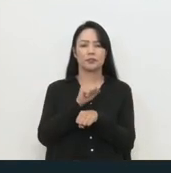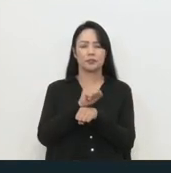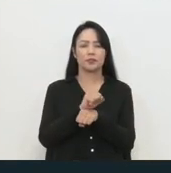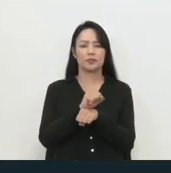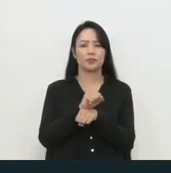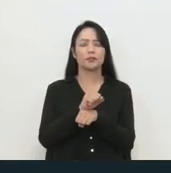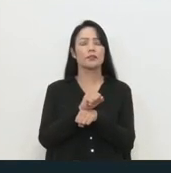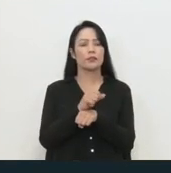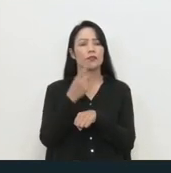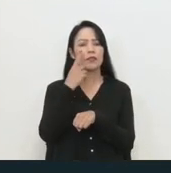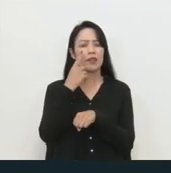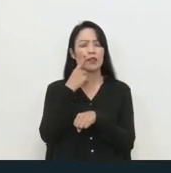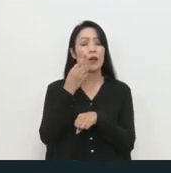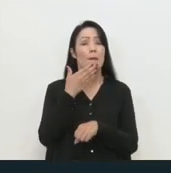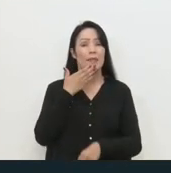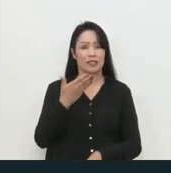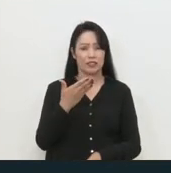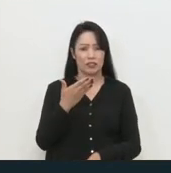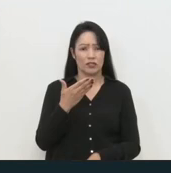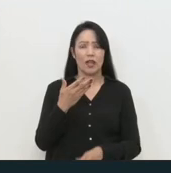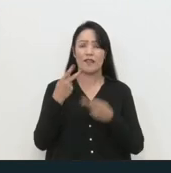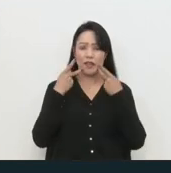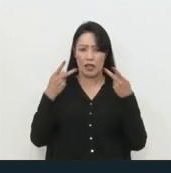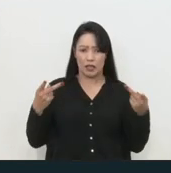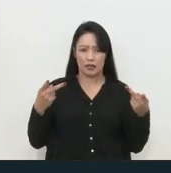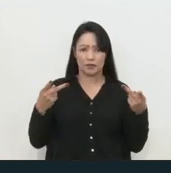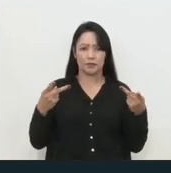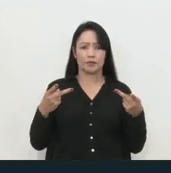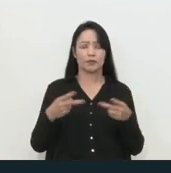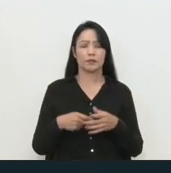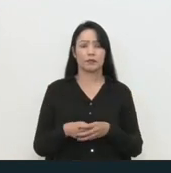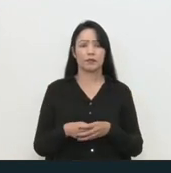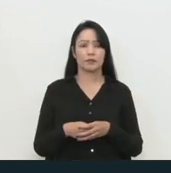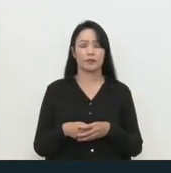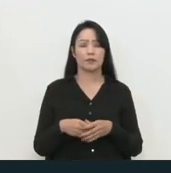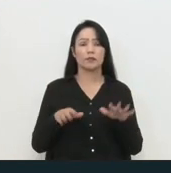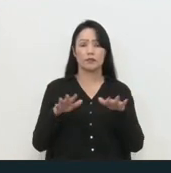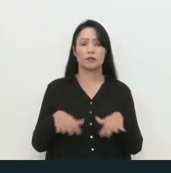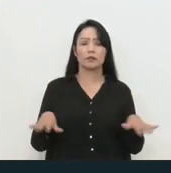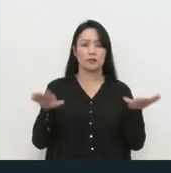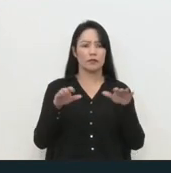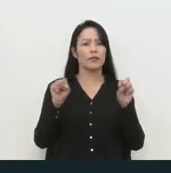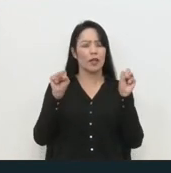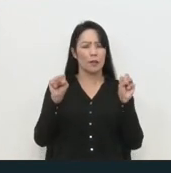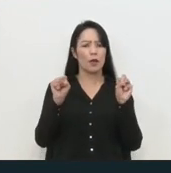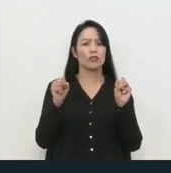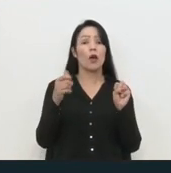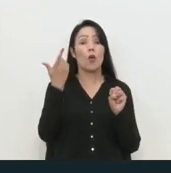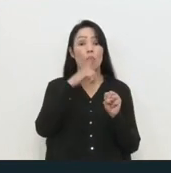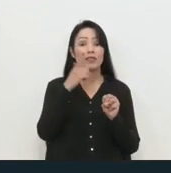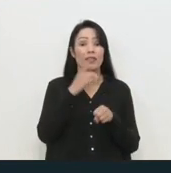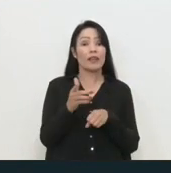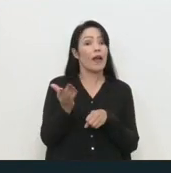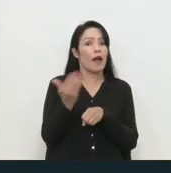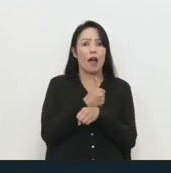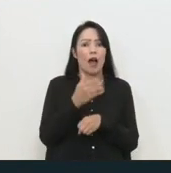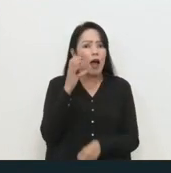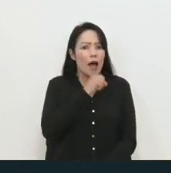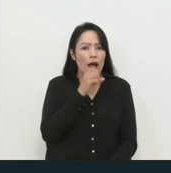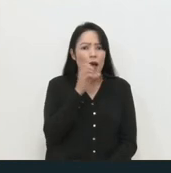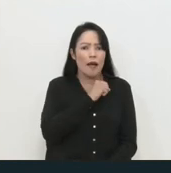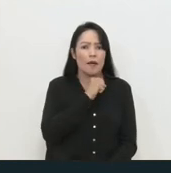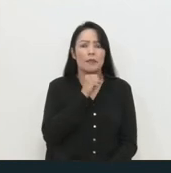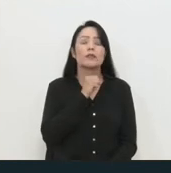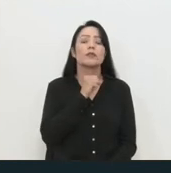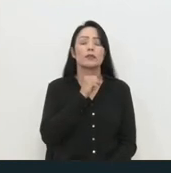Fazendo esse pedido de uma forma verbal não é para que a gente possa sanar isso o quanto antes né sendo uma